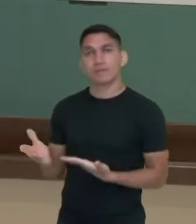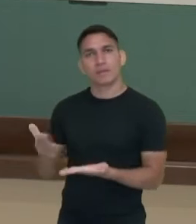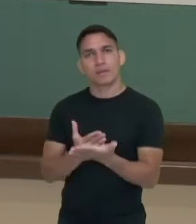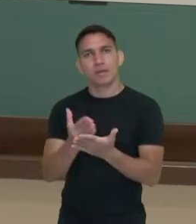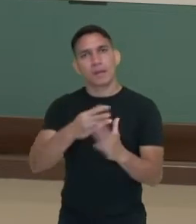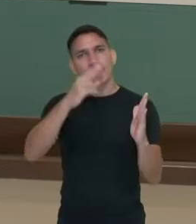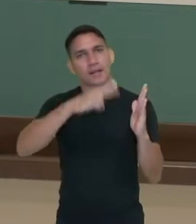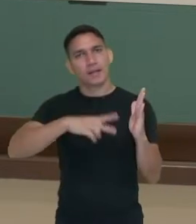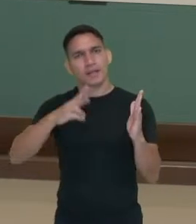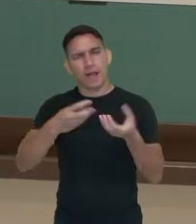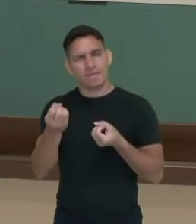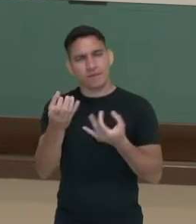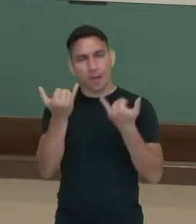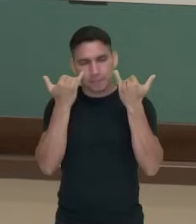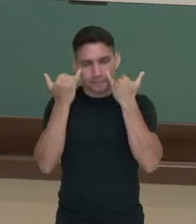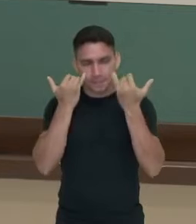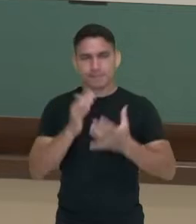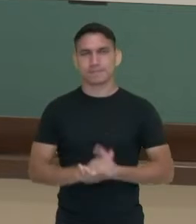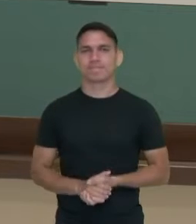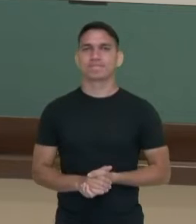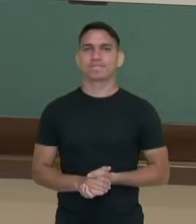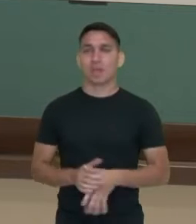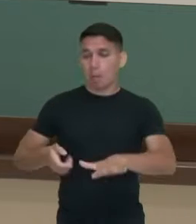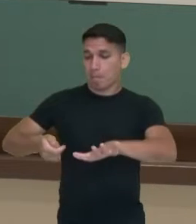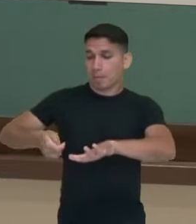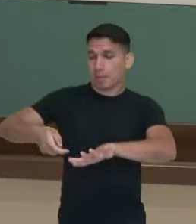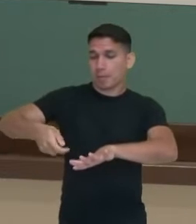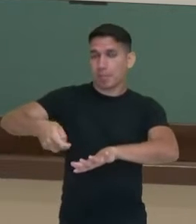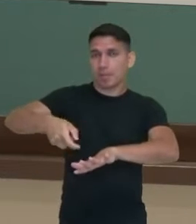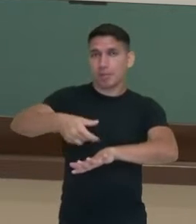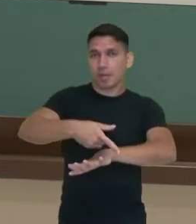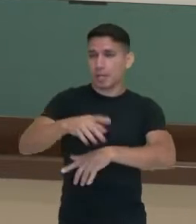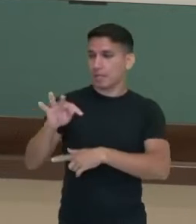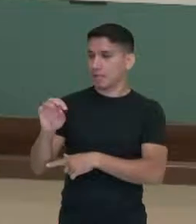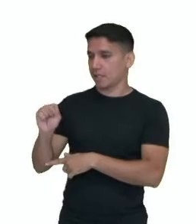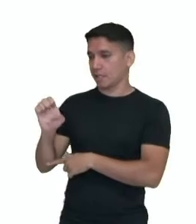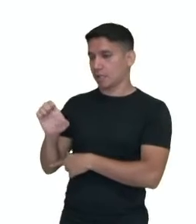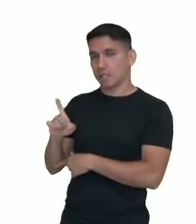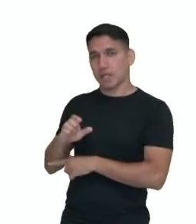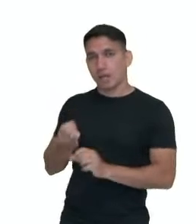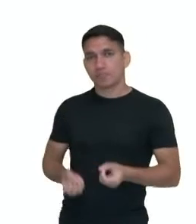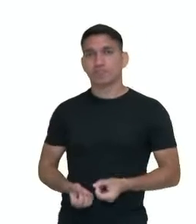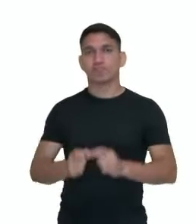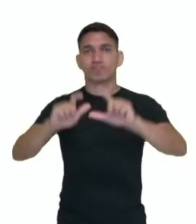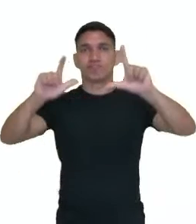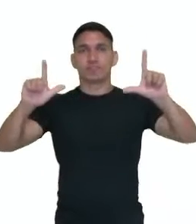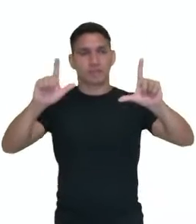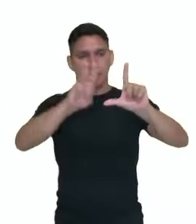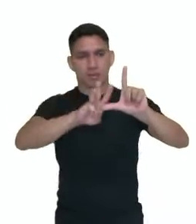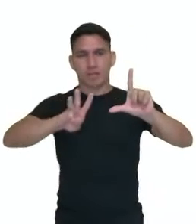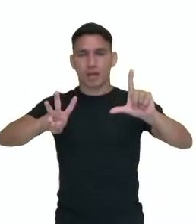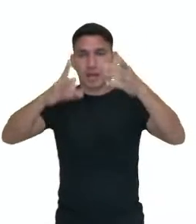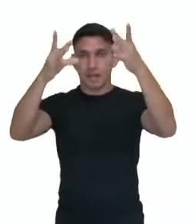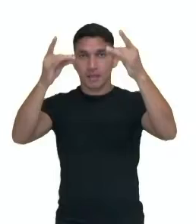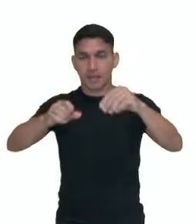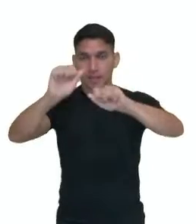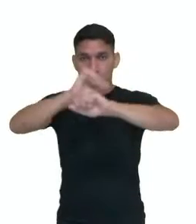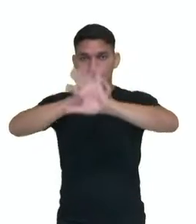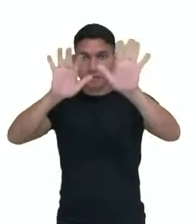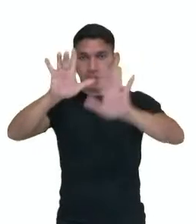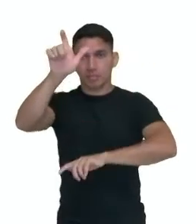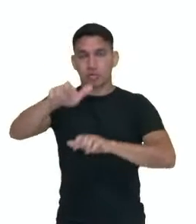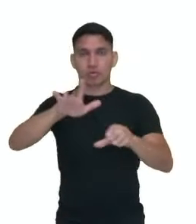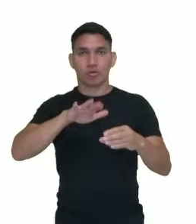com a leitura de uma notícia. Fake news. TSE lança página para esclarecer eleitores. O